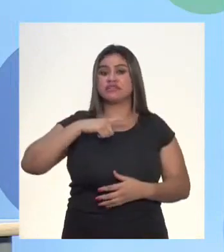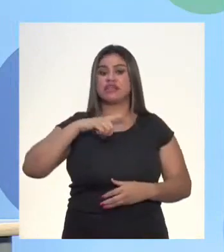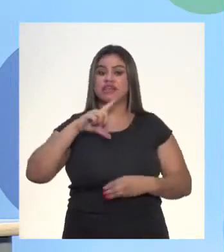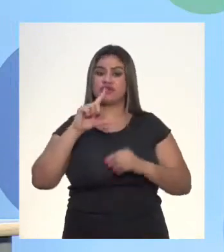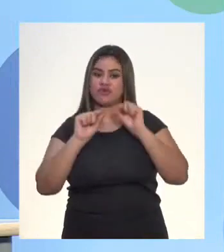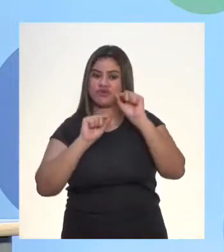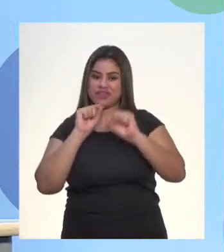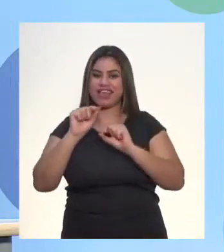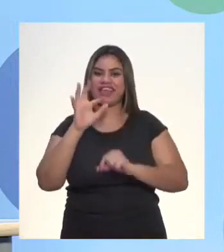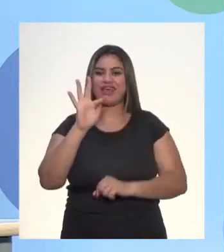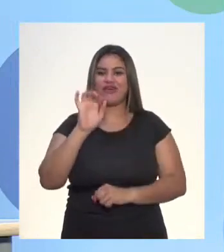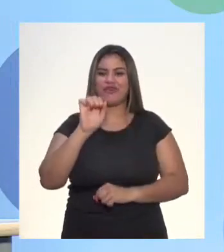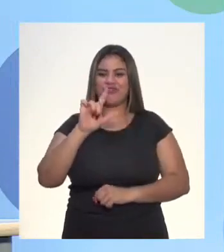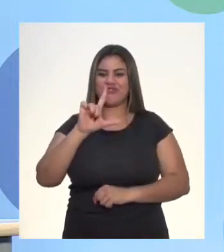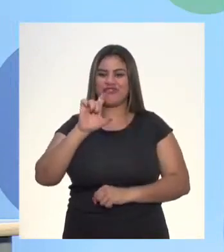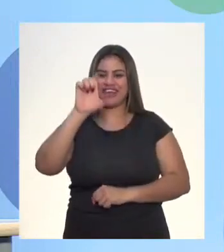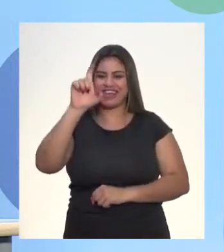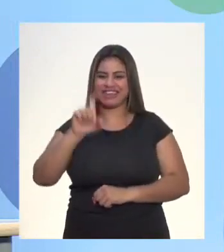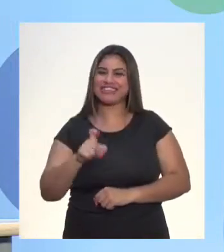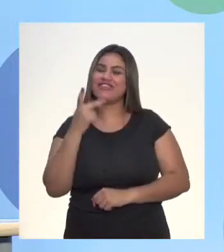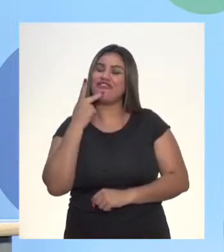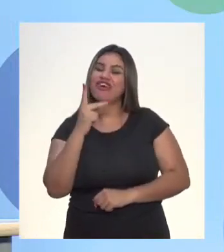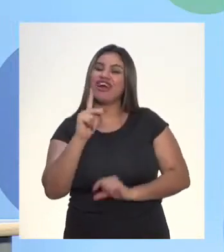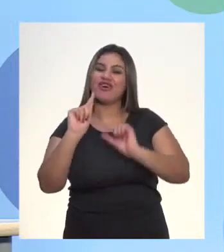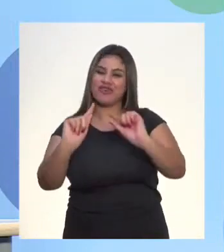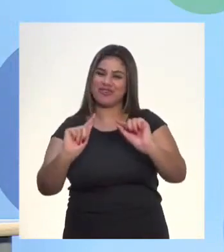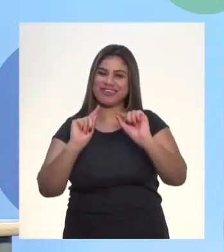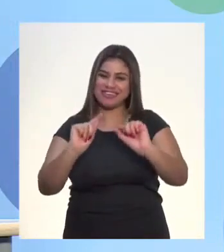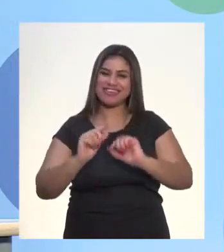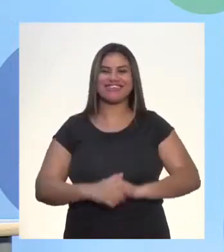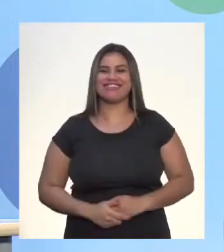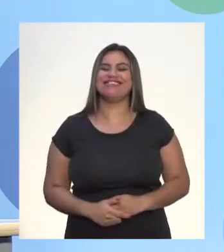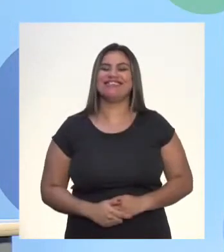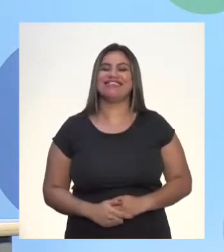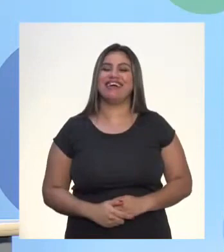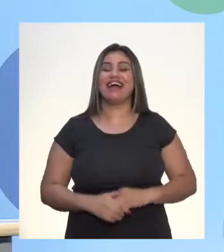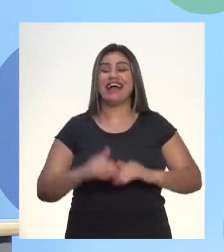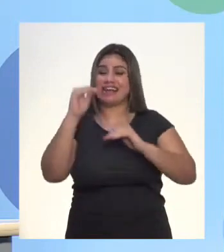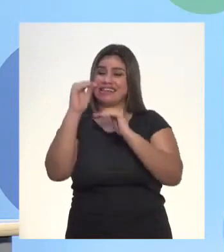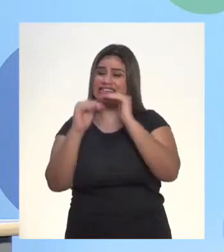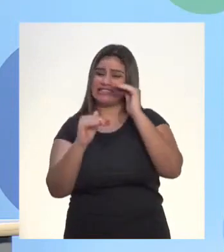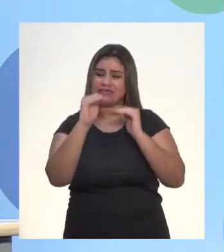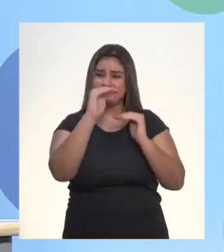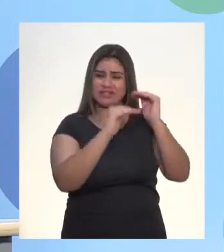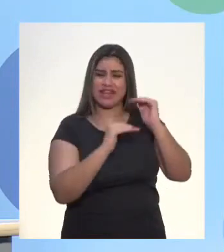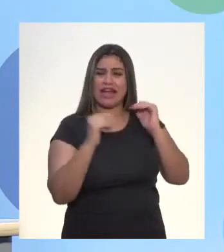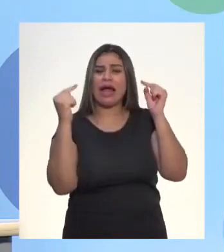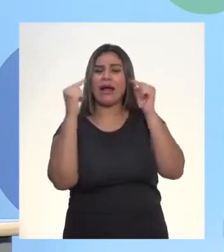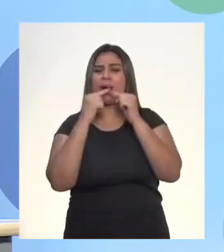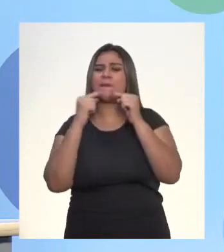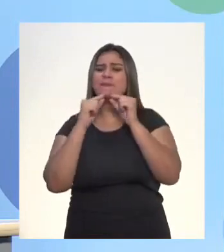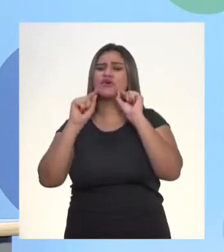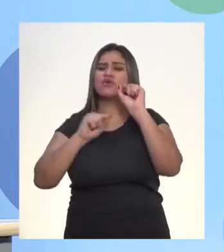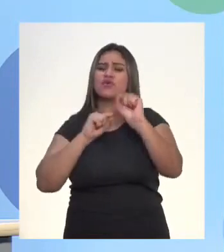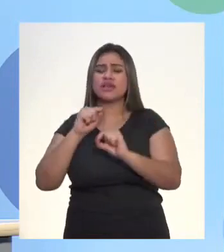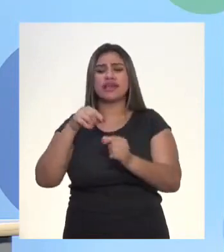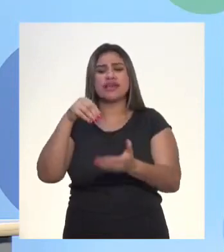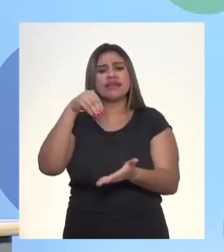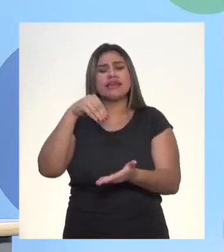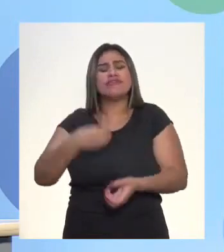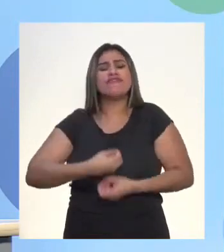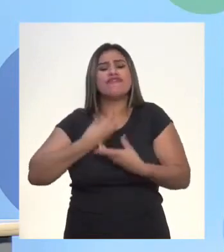do Félix, né, que contou para a gente que essa questão da desigualdade está relacionada à falta